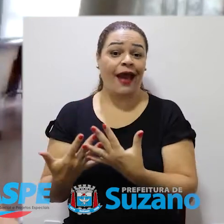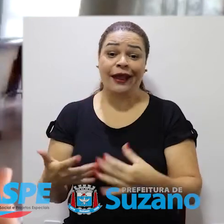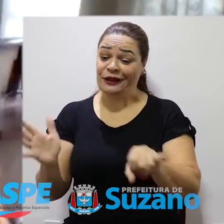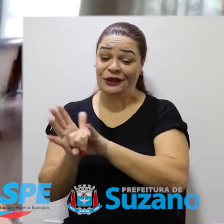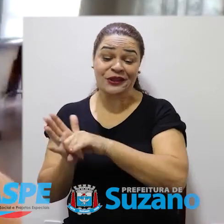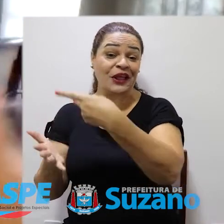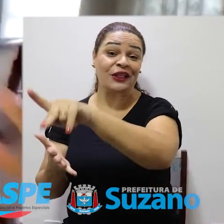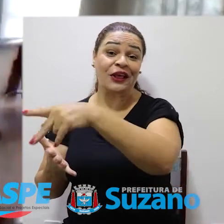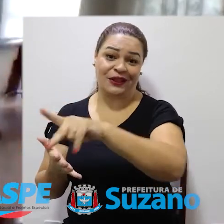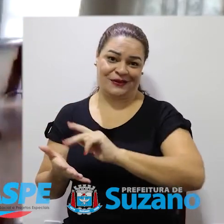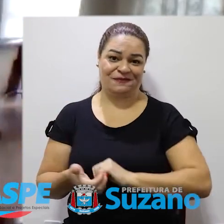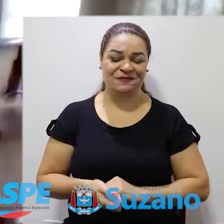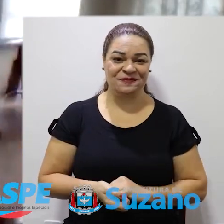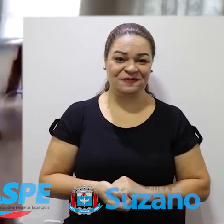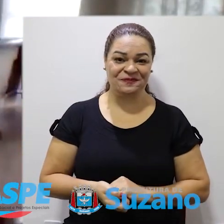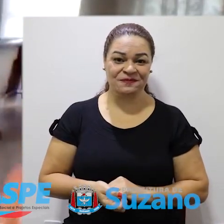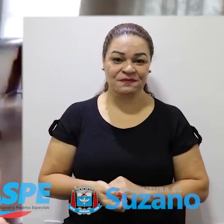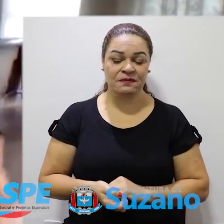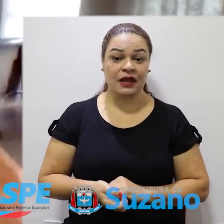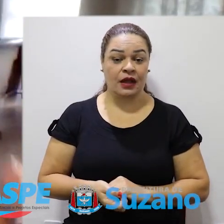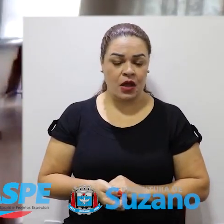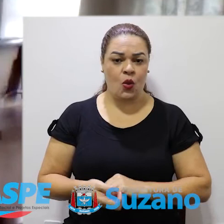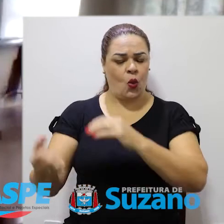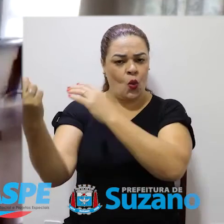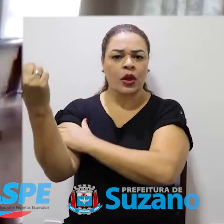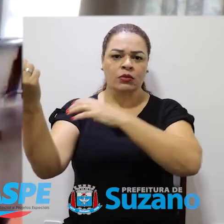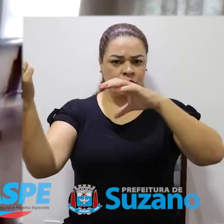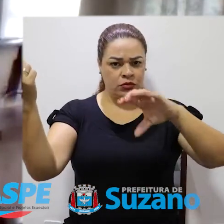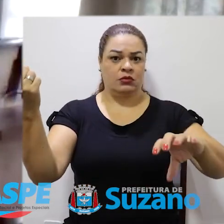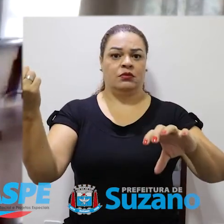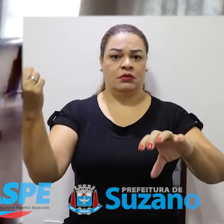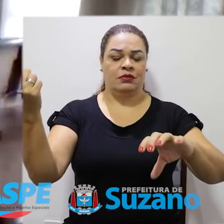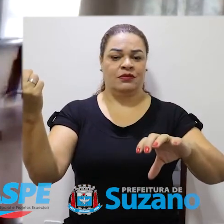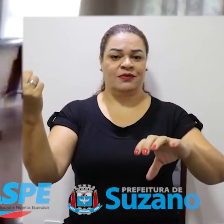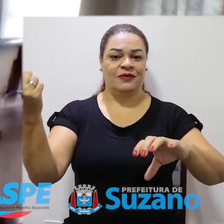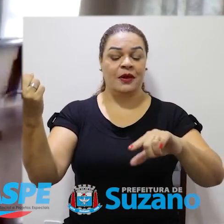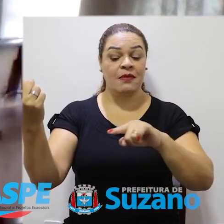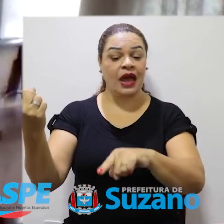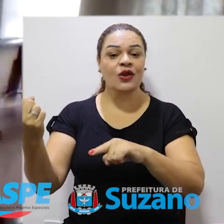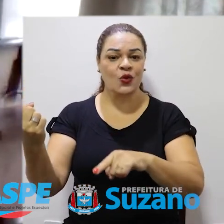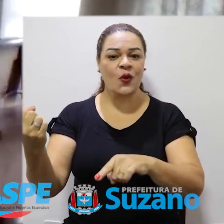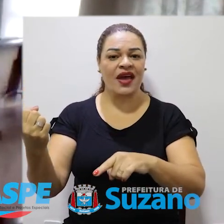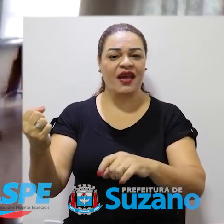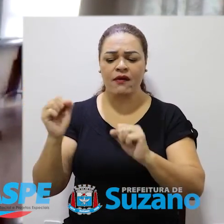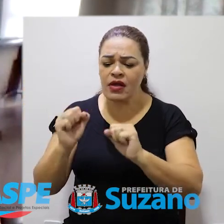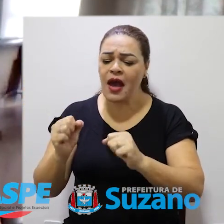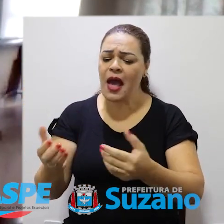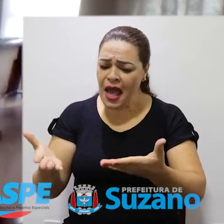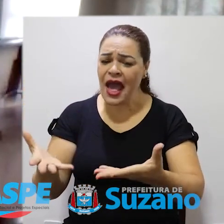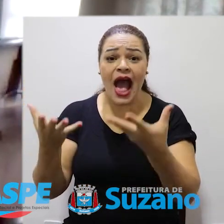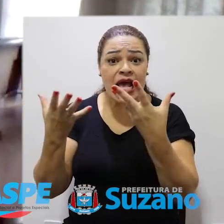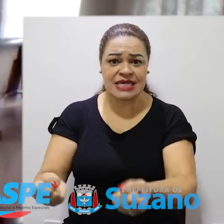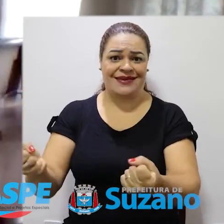ele condições de ser. Então, esse empoderamento que eu estou dizendo é a condição, é a permissão que a gente está dando para as pessoas para